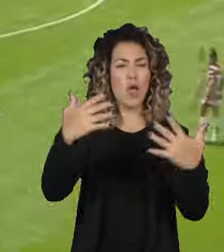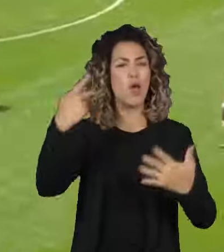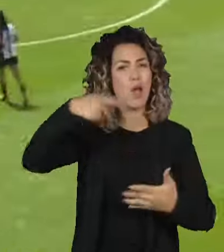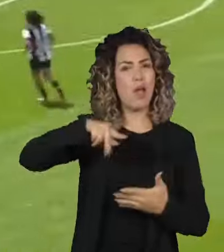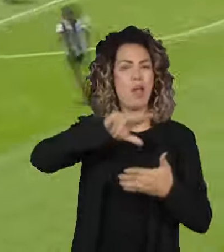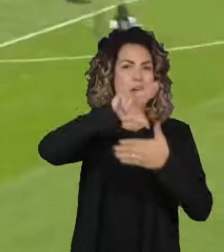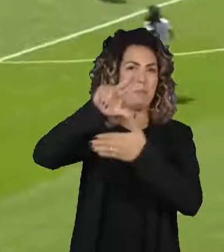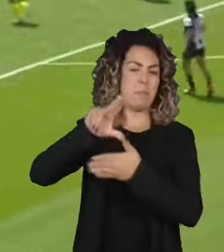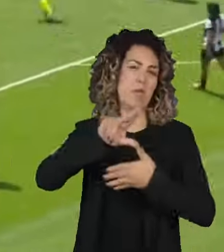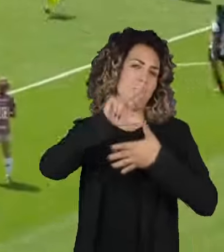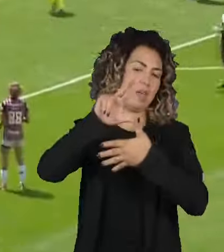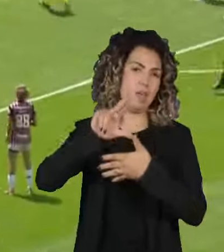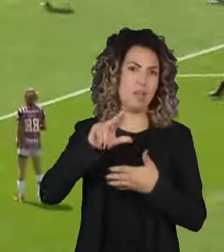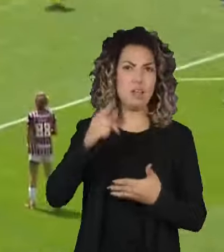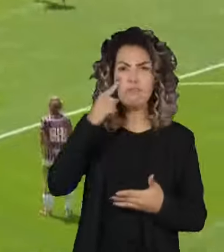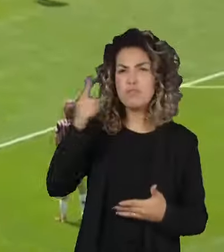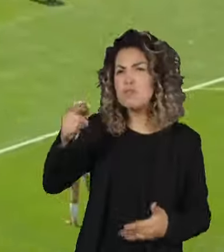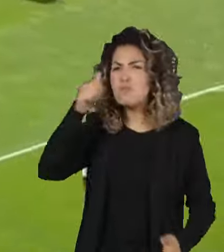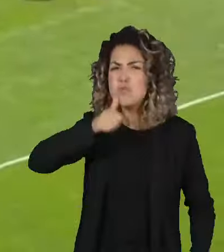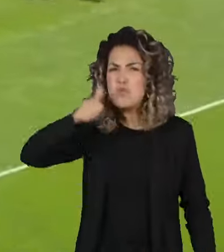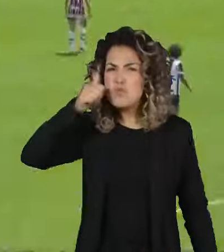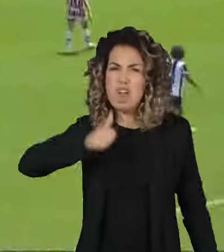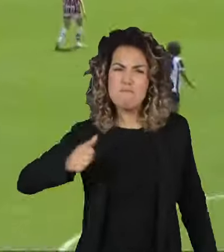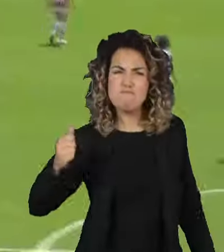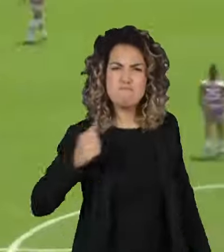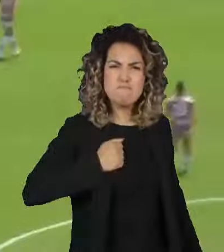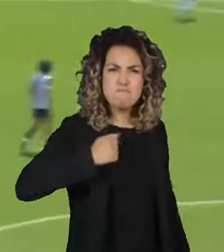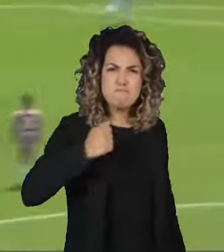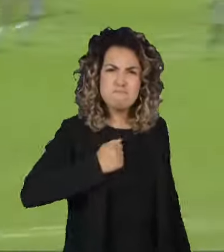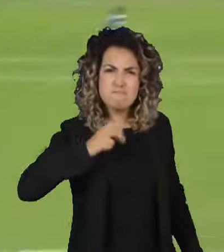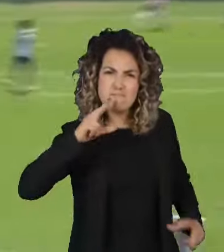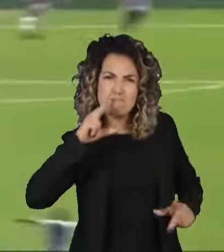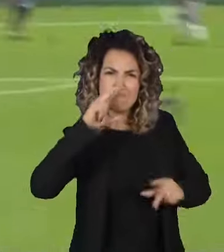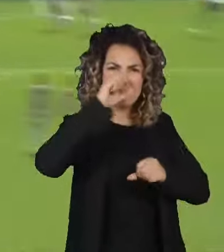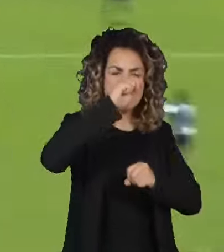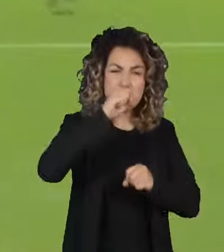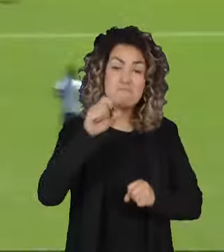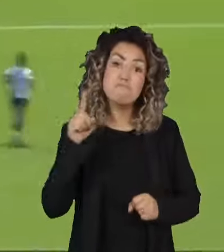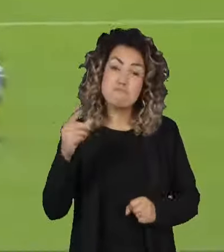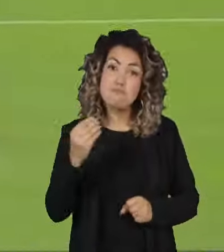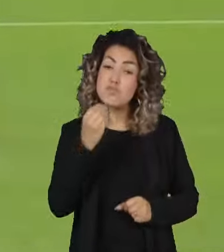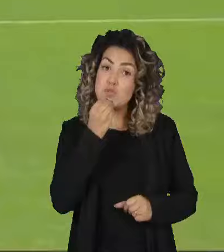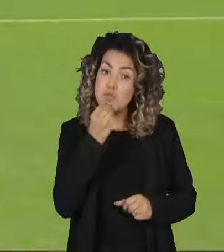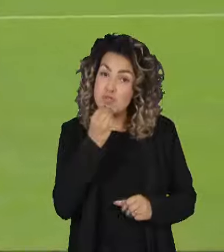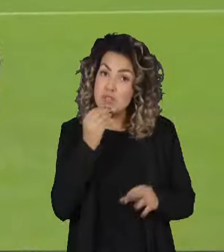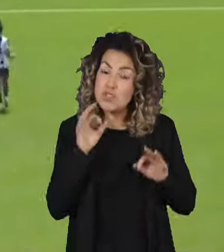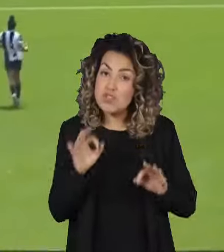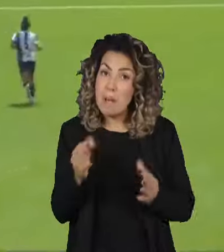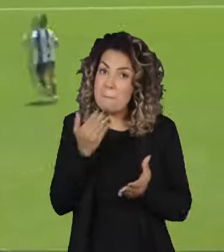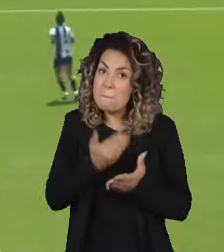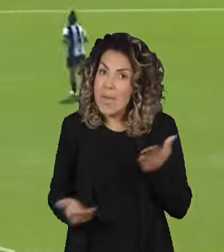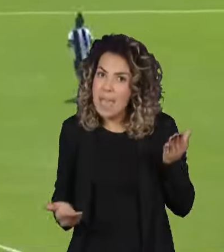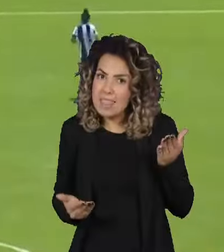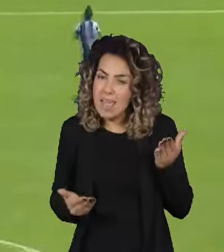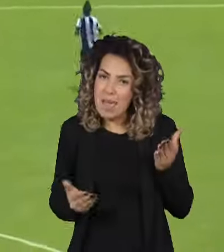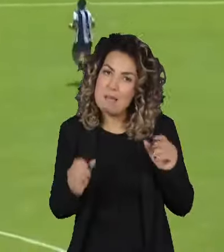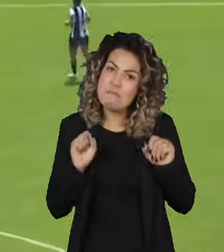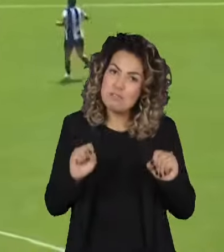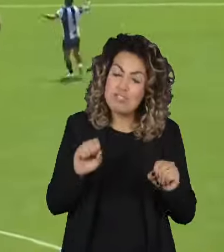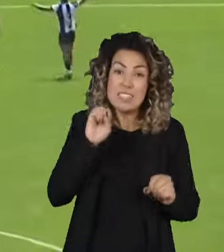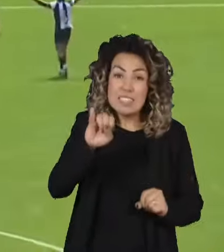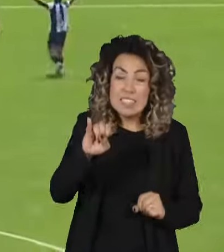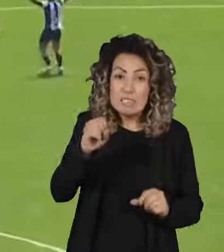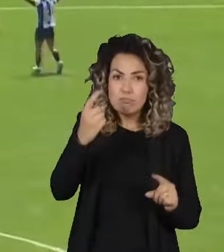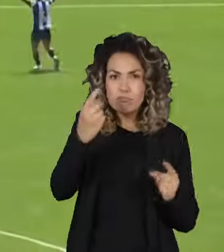As brabas, como são conhecidas as jogadoras corintianas, podiam perder até por um gol de diferença, que ganhariam